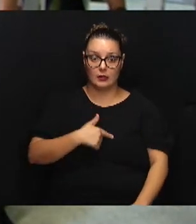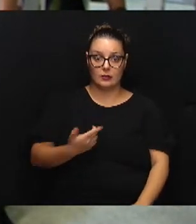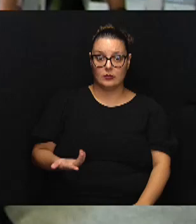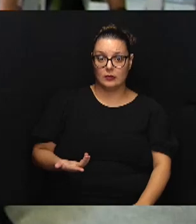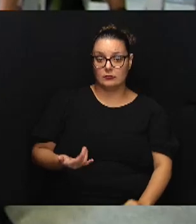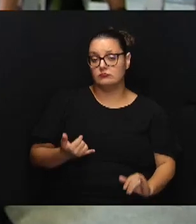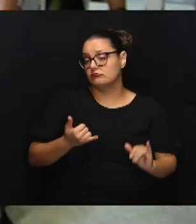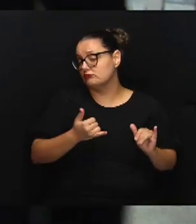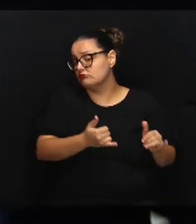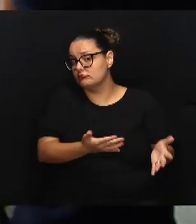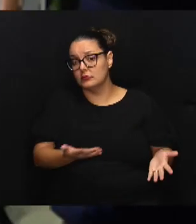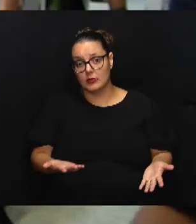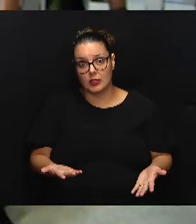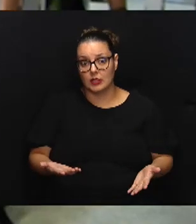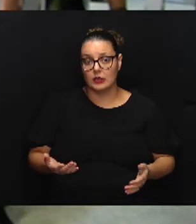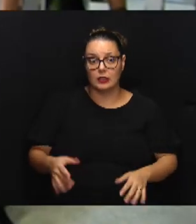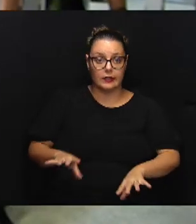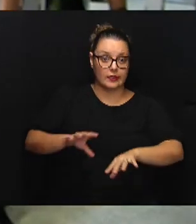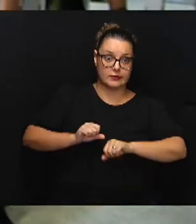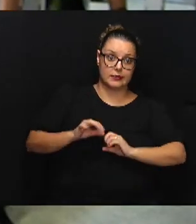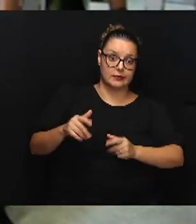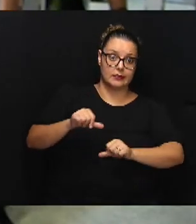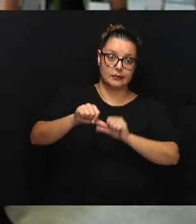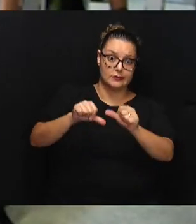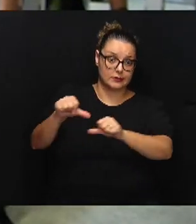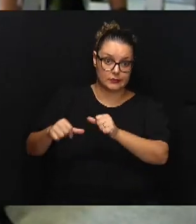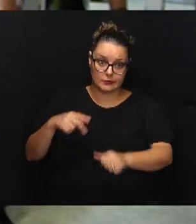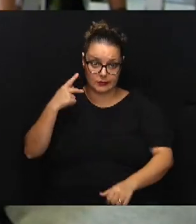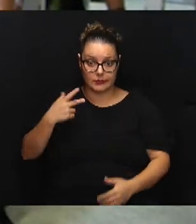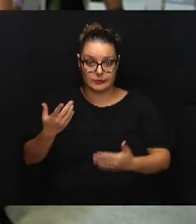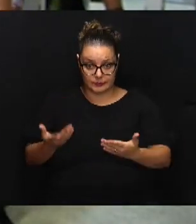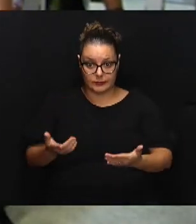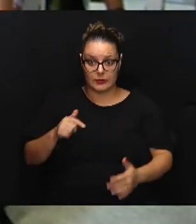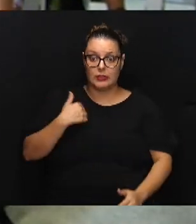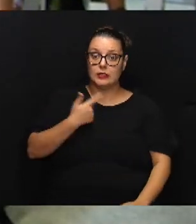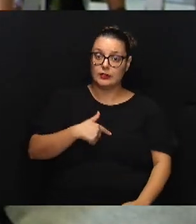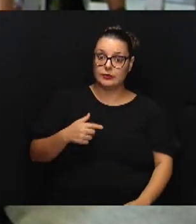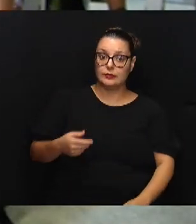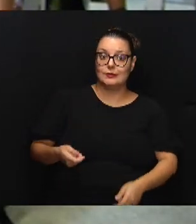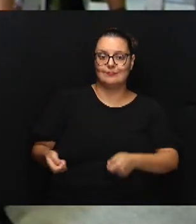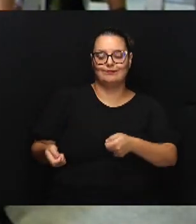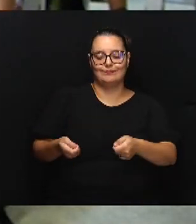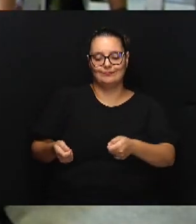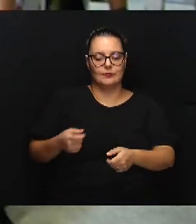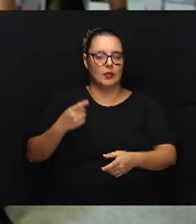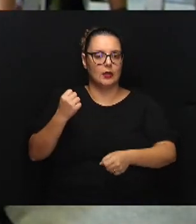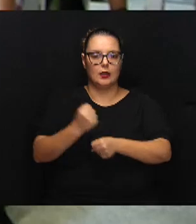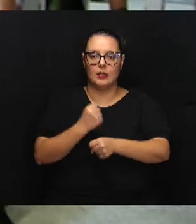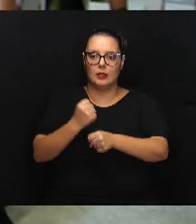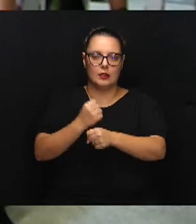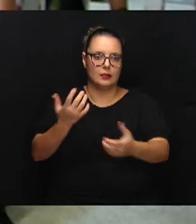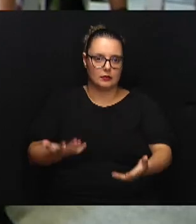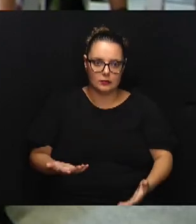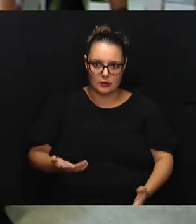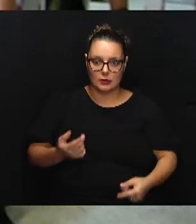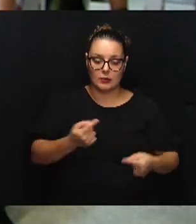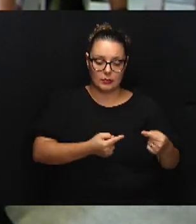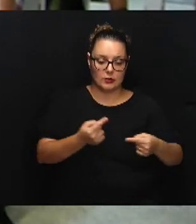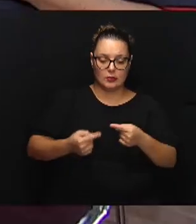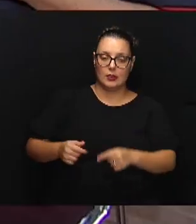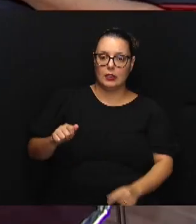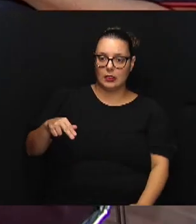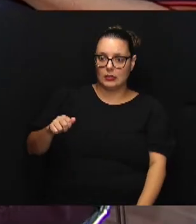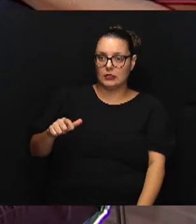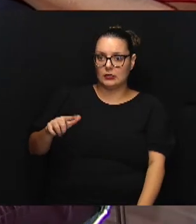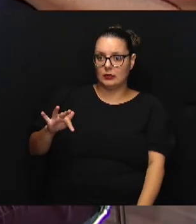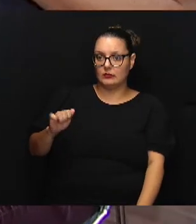dessas mudanças políticas que acontecem no país, né? E aí a gente está preso nisso há décadas, né? A gente discute analfabetismo